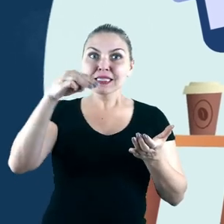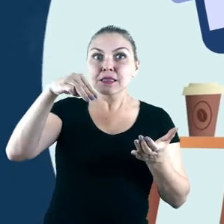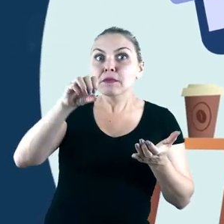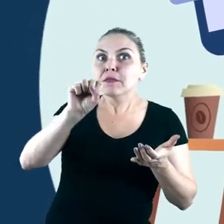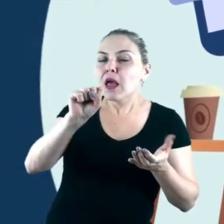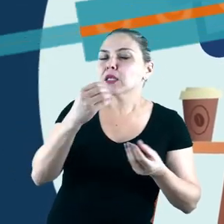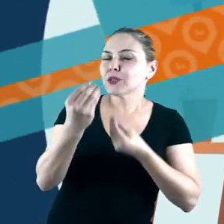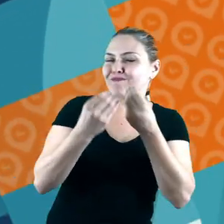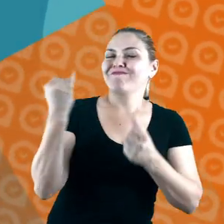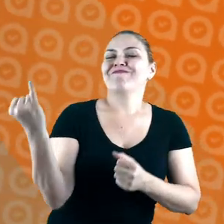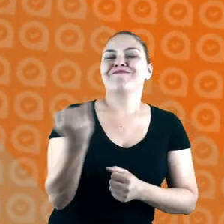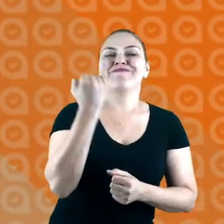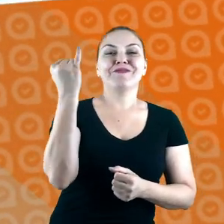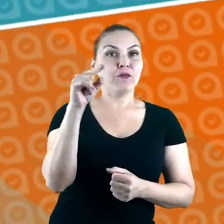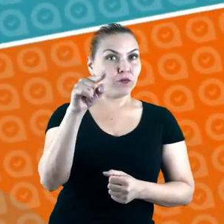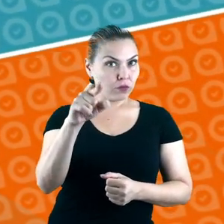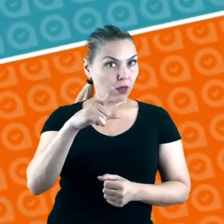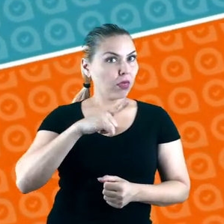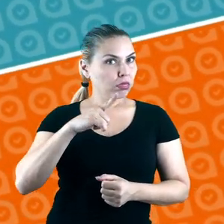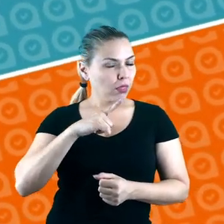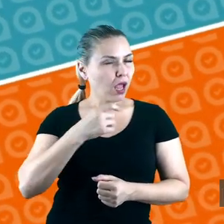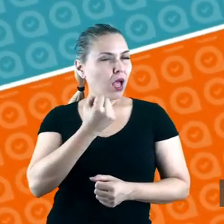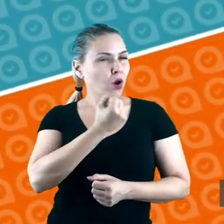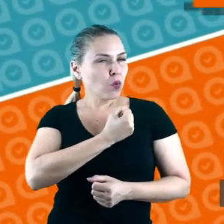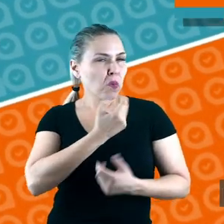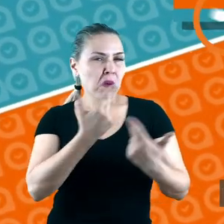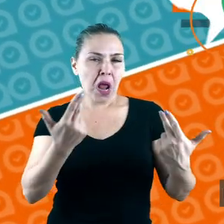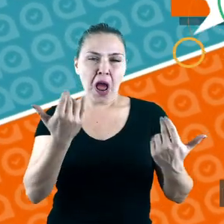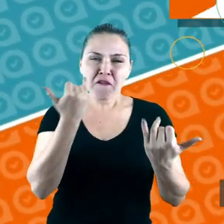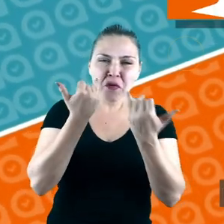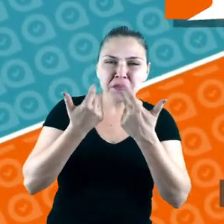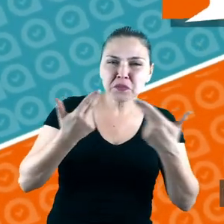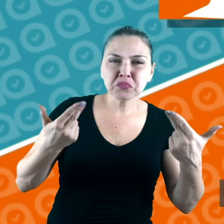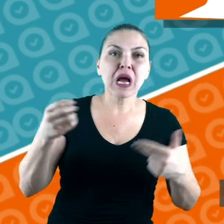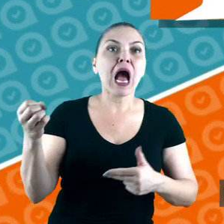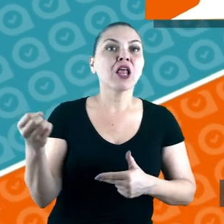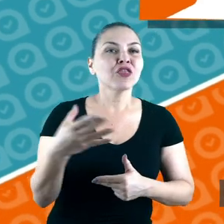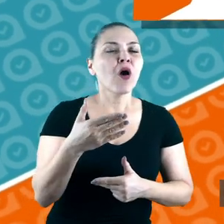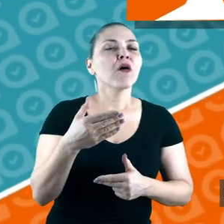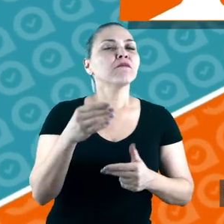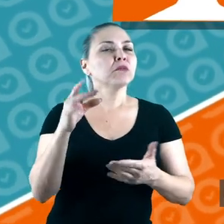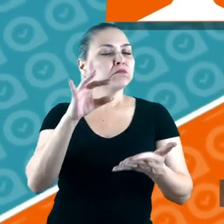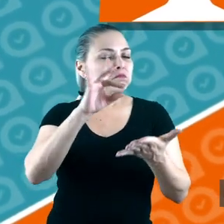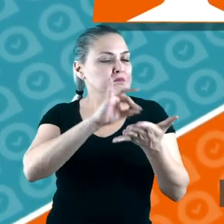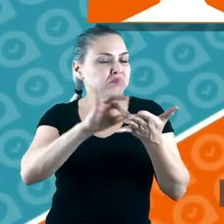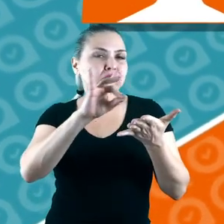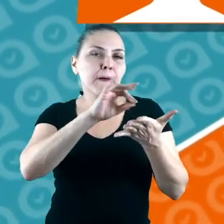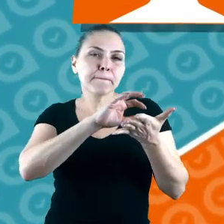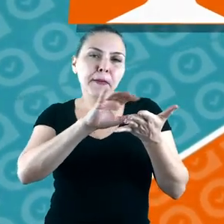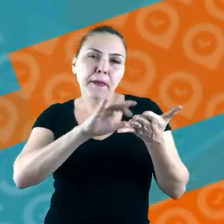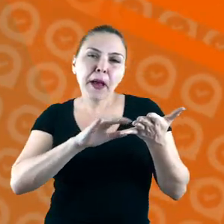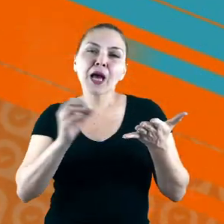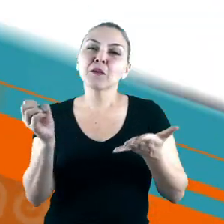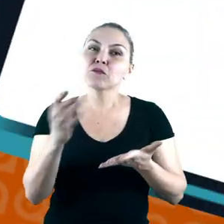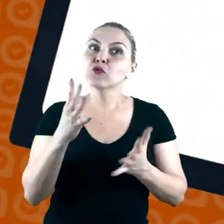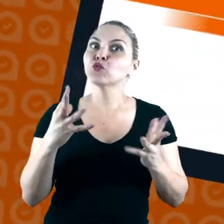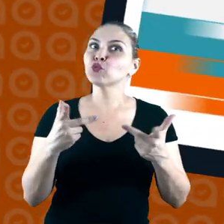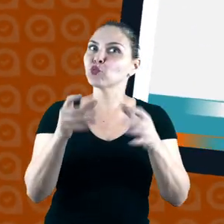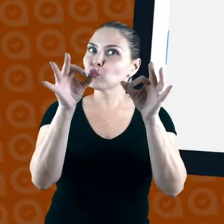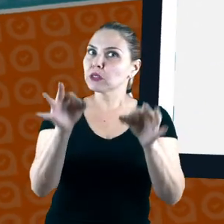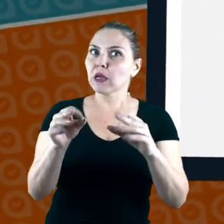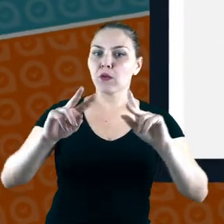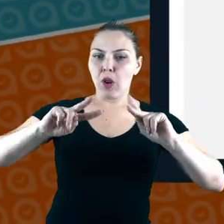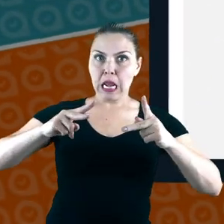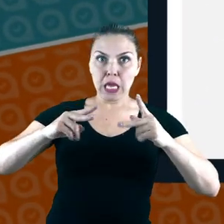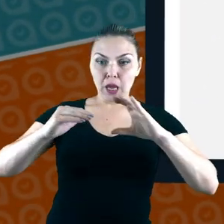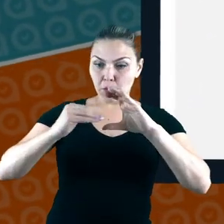nova senha. Por isso, é muito importante que você mantenha todas as suas informações atualizadas. Assim, caso não